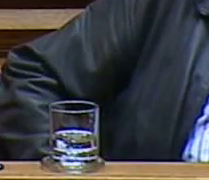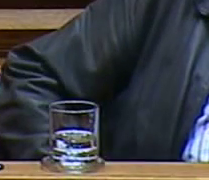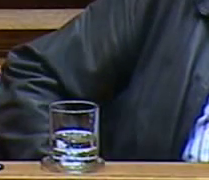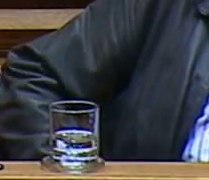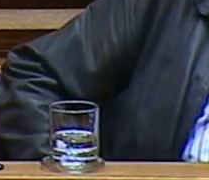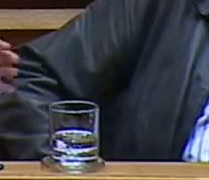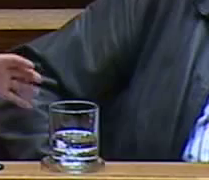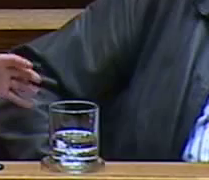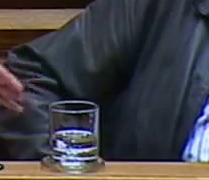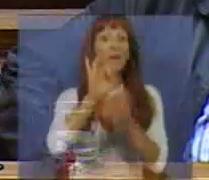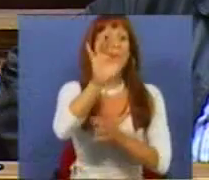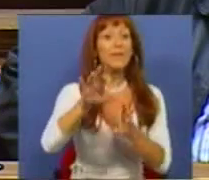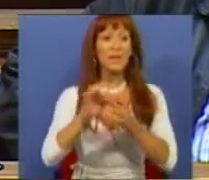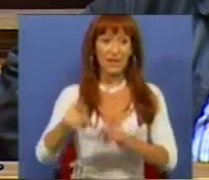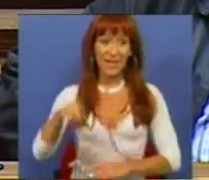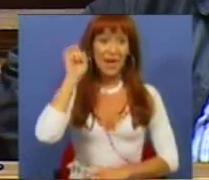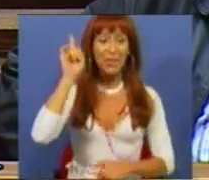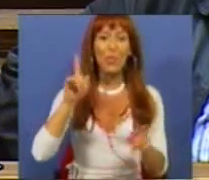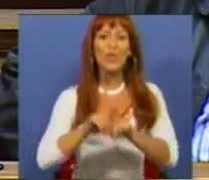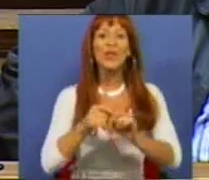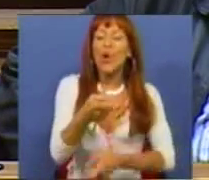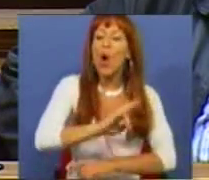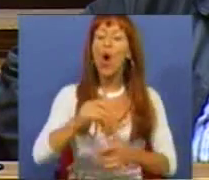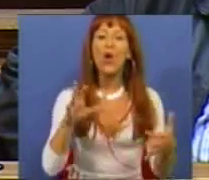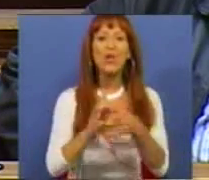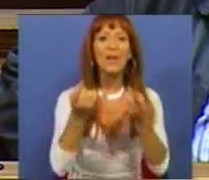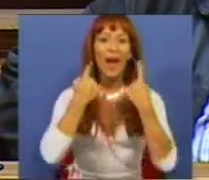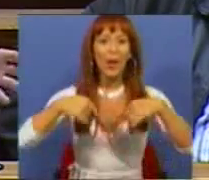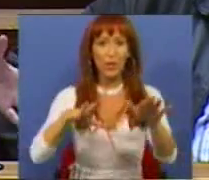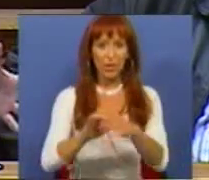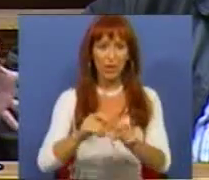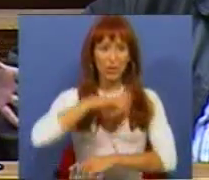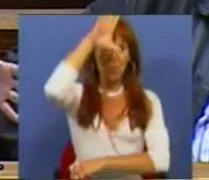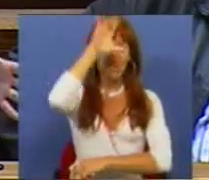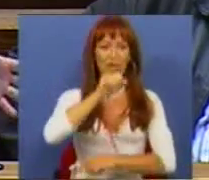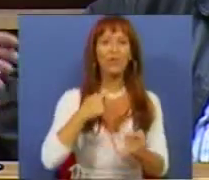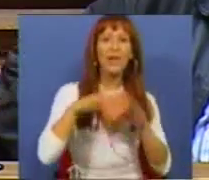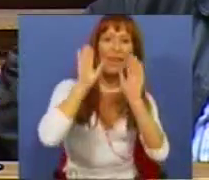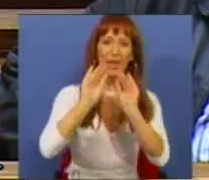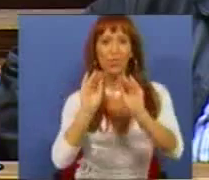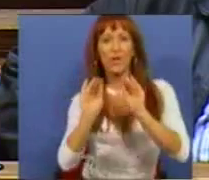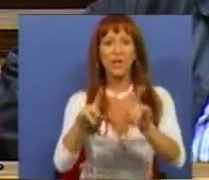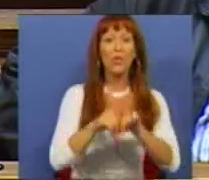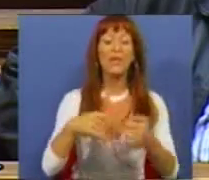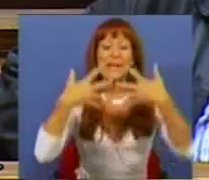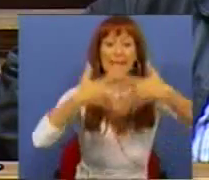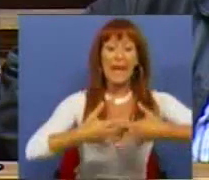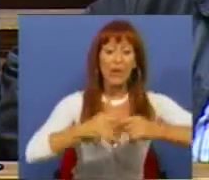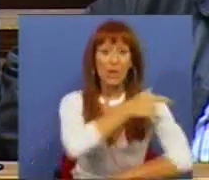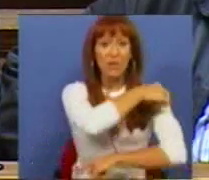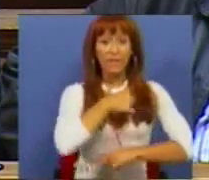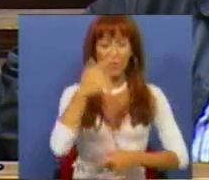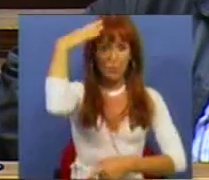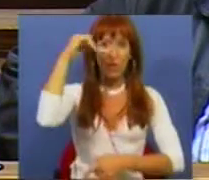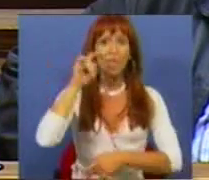surgiram sinais importantes daquela que foi a reunião entre o Ministério da Educação e os sindicatos representativos